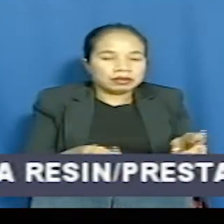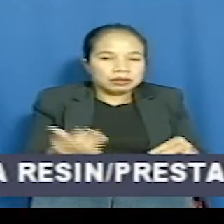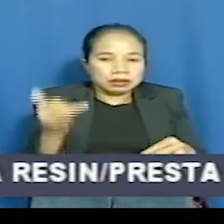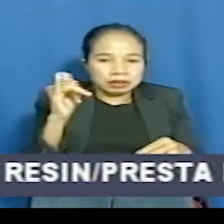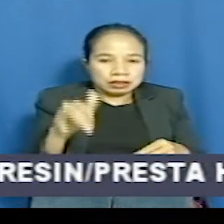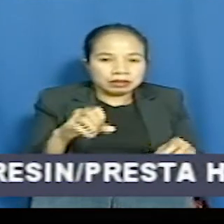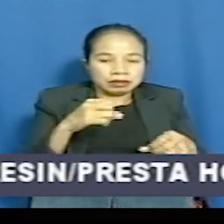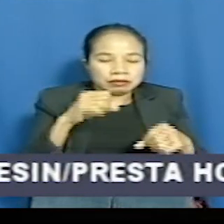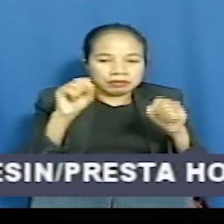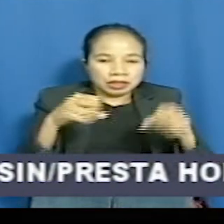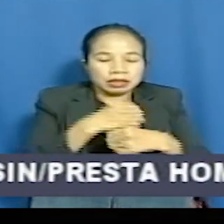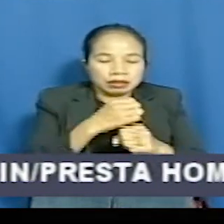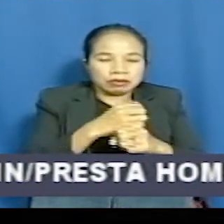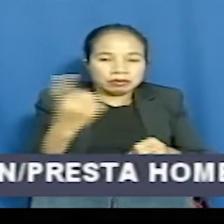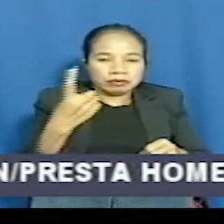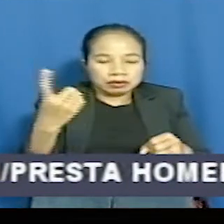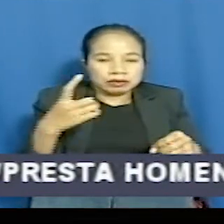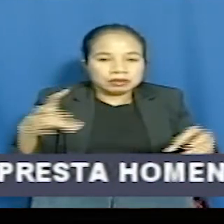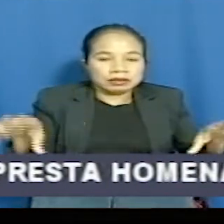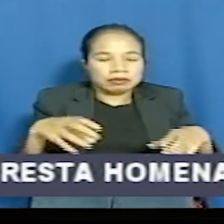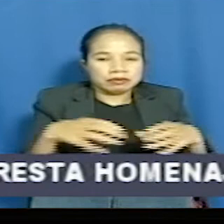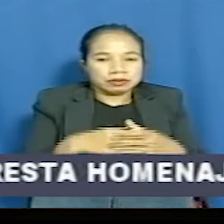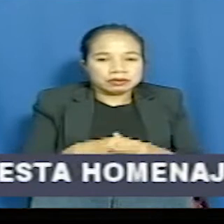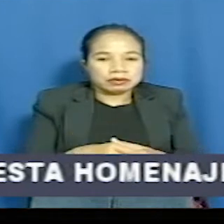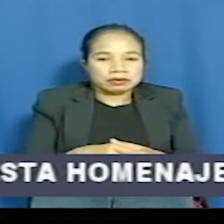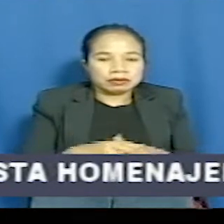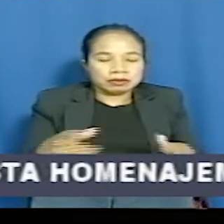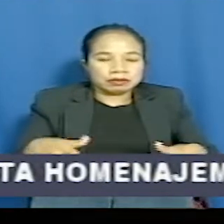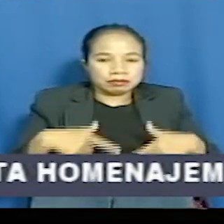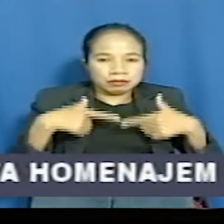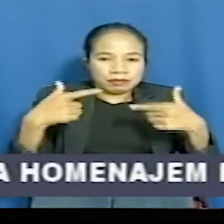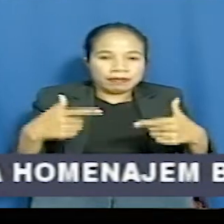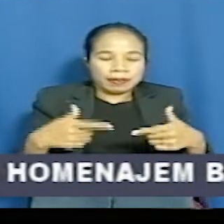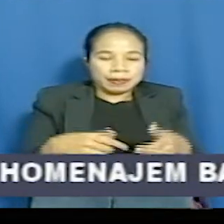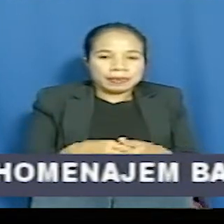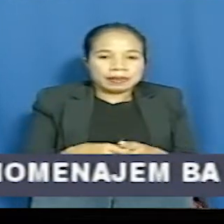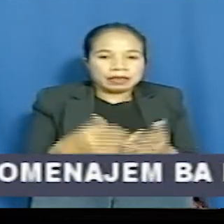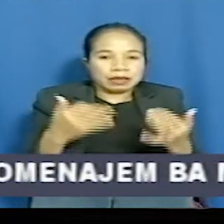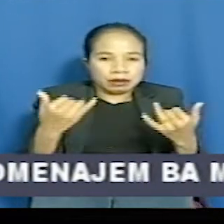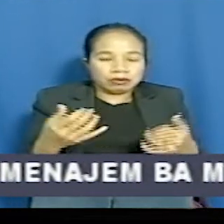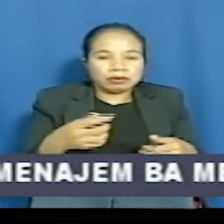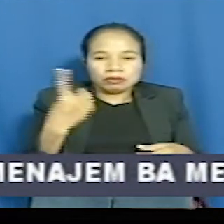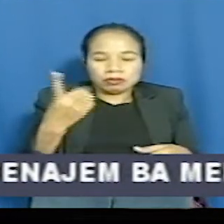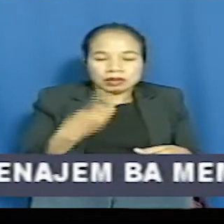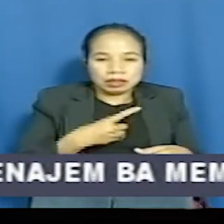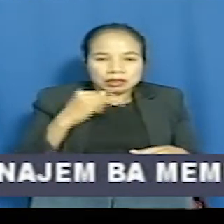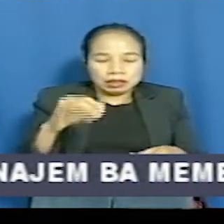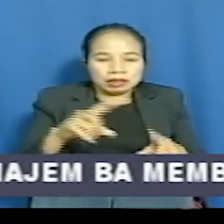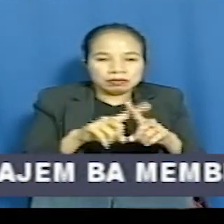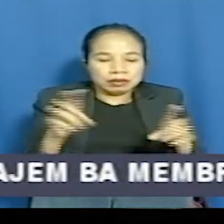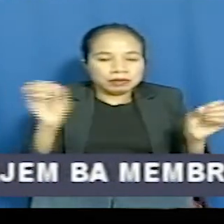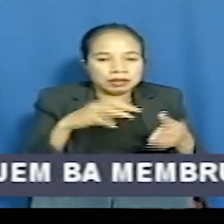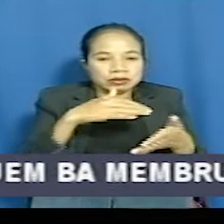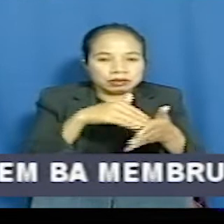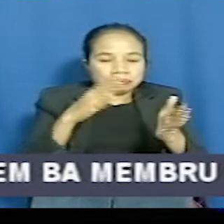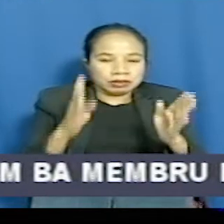Sirve ele a lá na fatia de Nepnar, pelo Moris. Neste momento, é dili date. Mas bem, lá os catacos